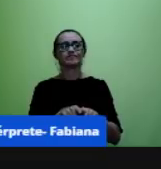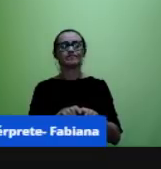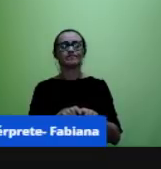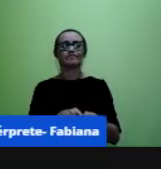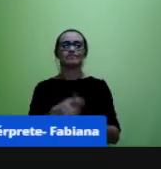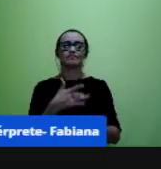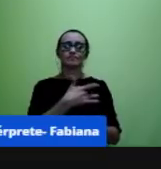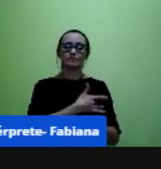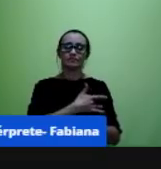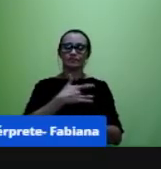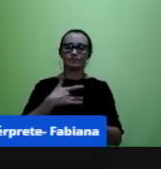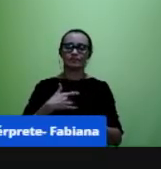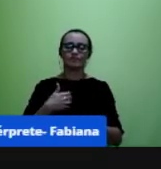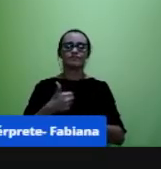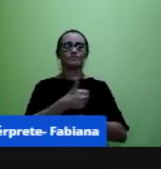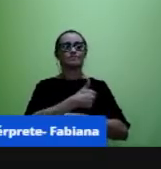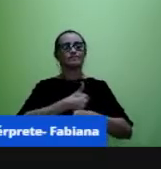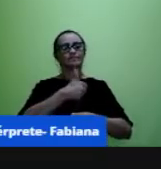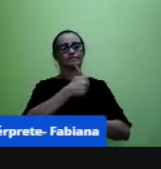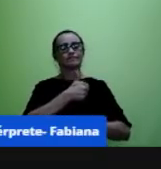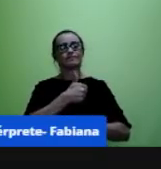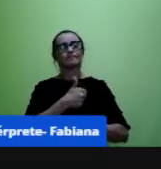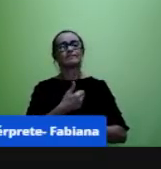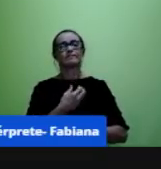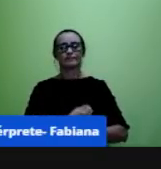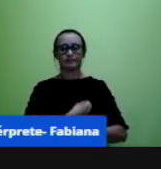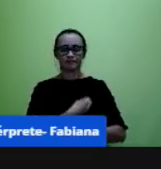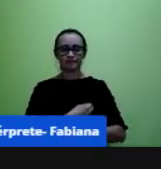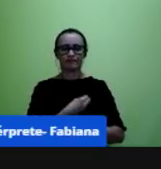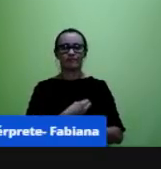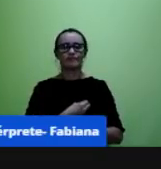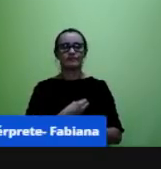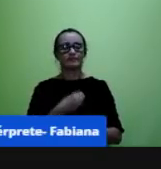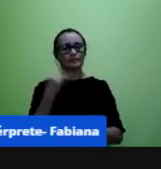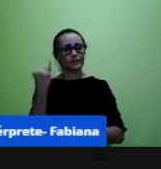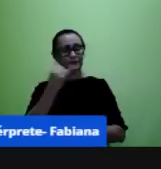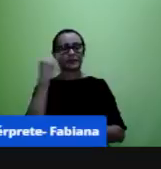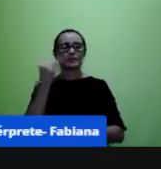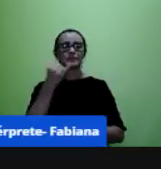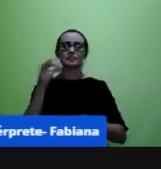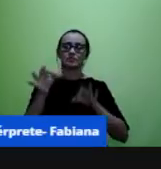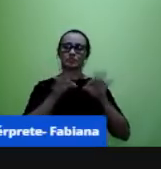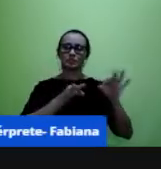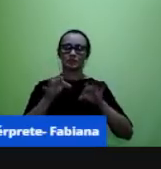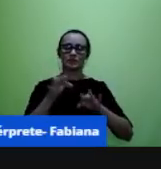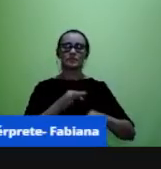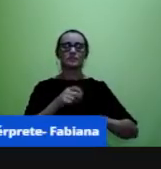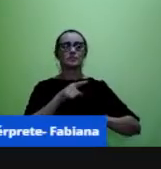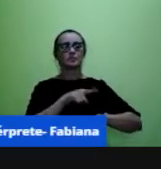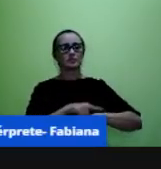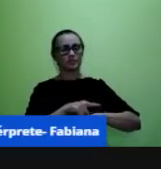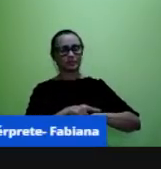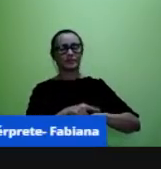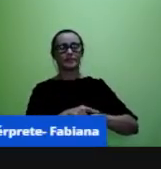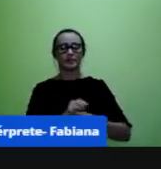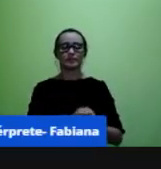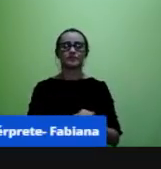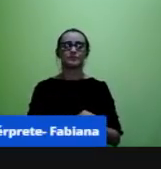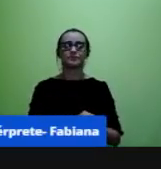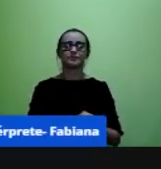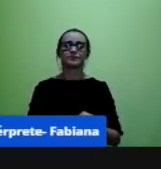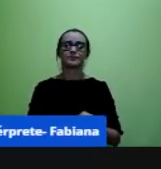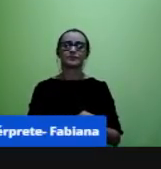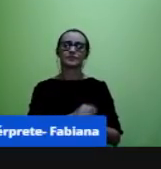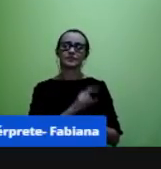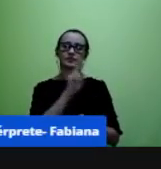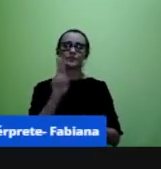nosso bem-estar, nossa qualidade de vida, para a gente manter essa organização. Então, sempre para manter essa questão. E aí eu